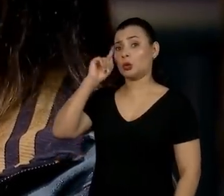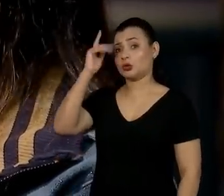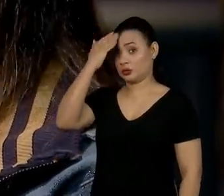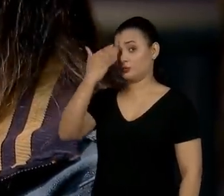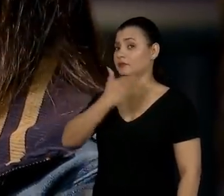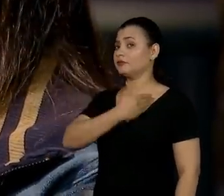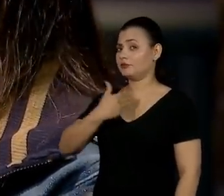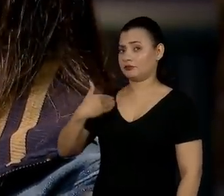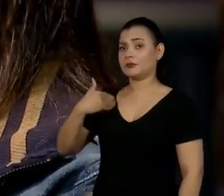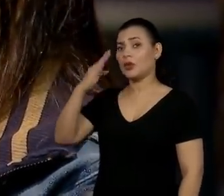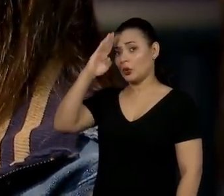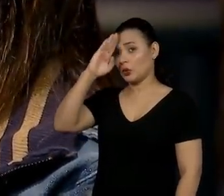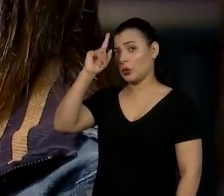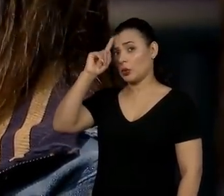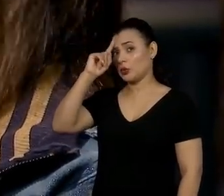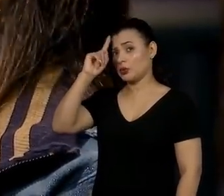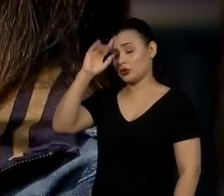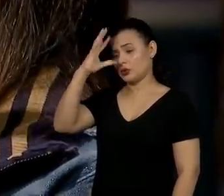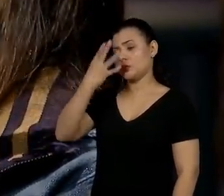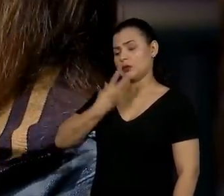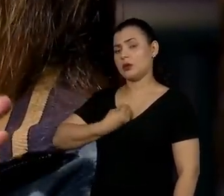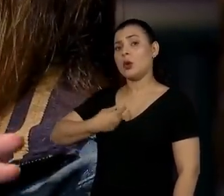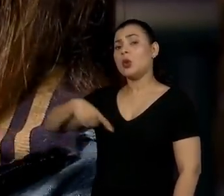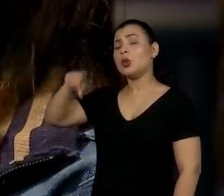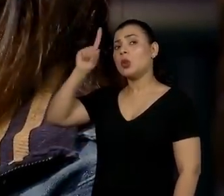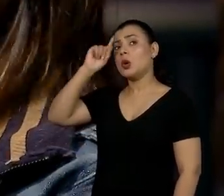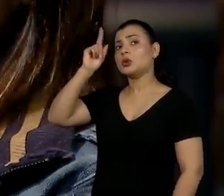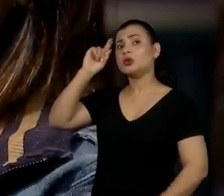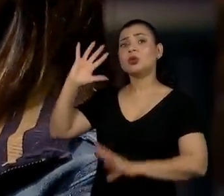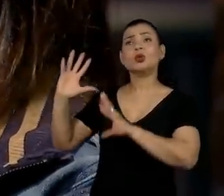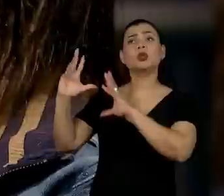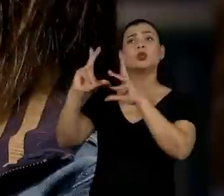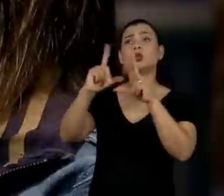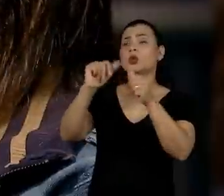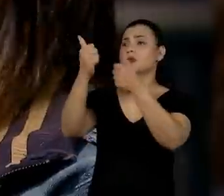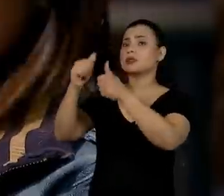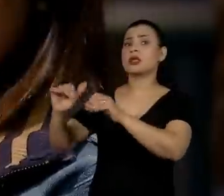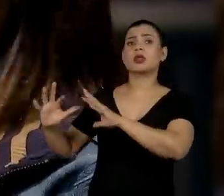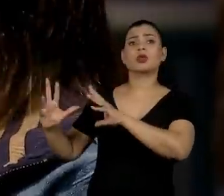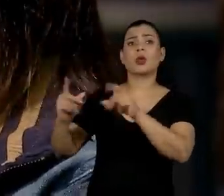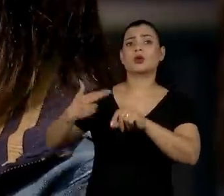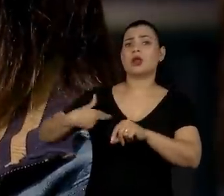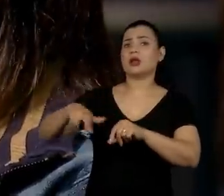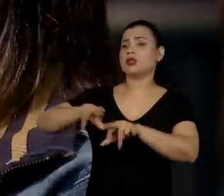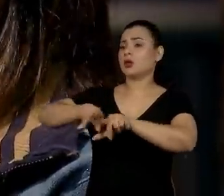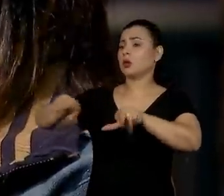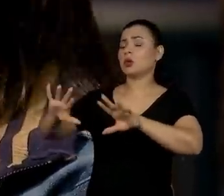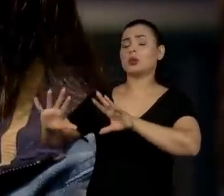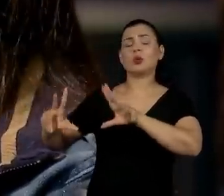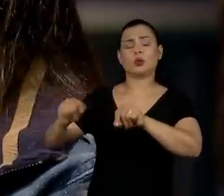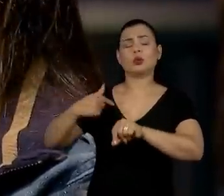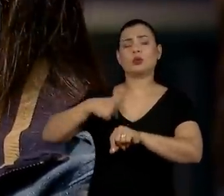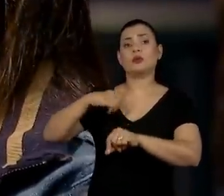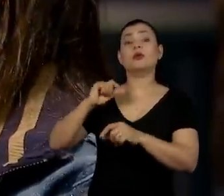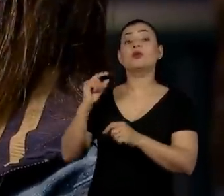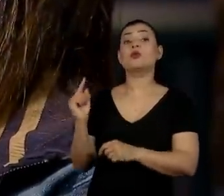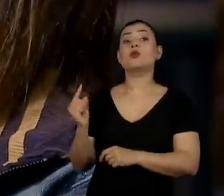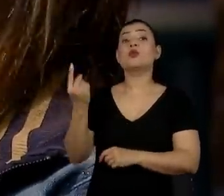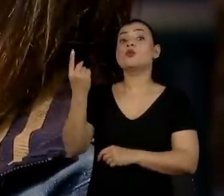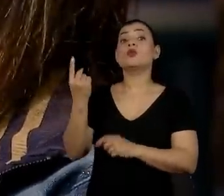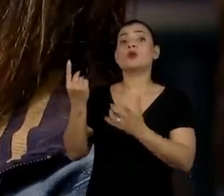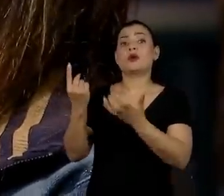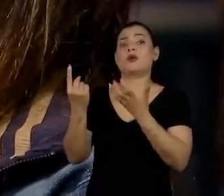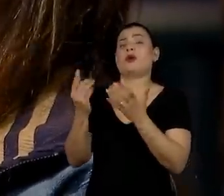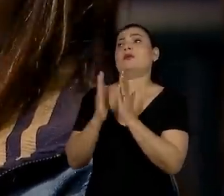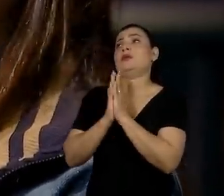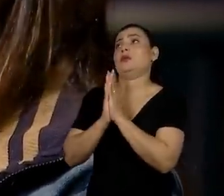o senhor gosto sou espiritual rezo para todos os santos e para todas as religiões única coisa que eu